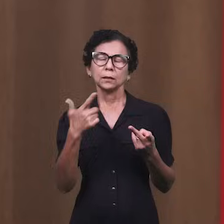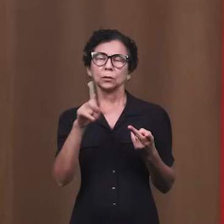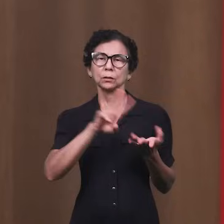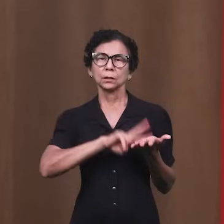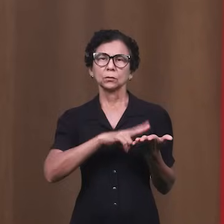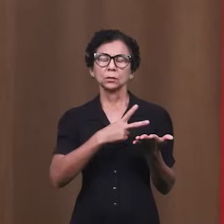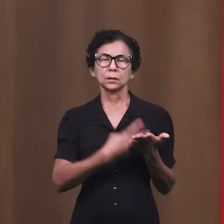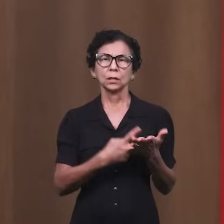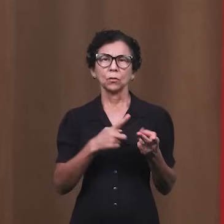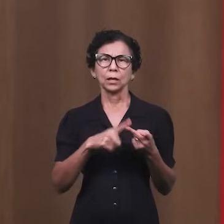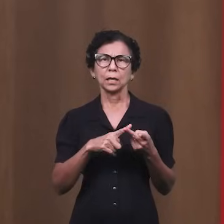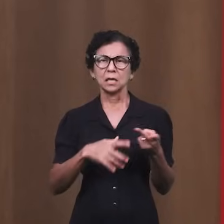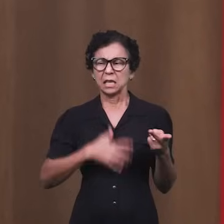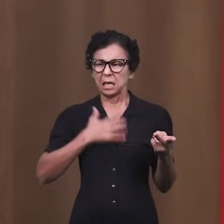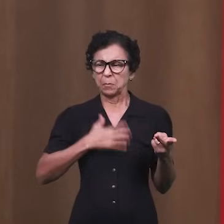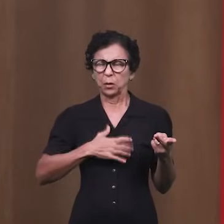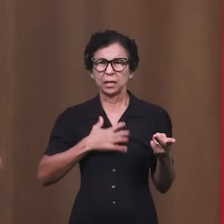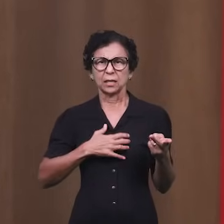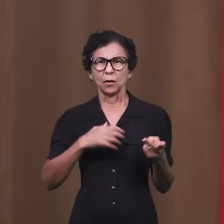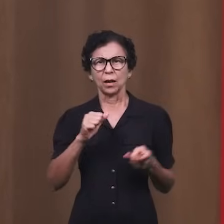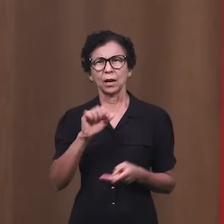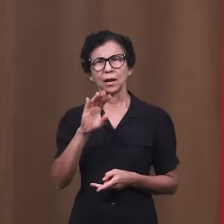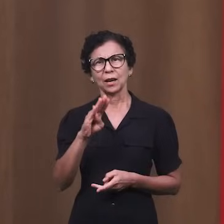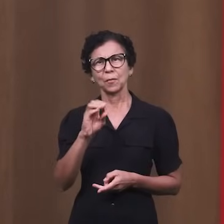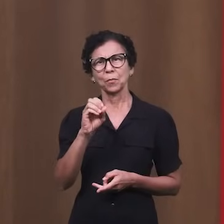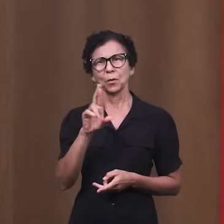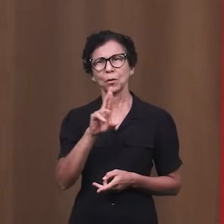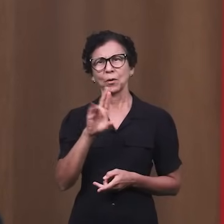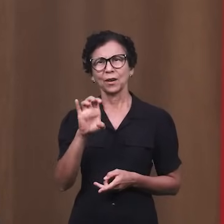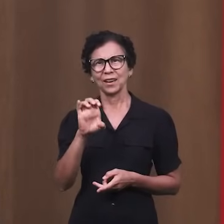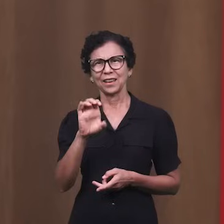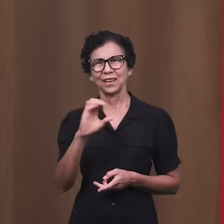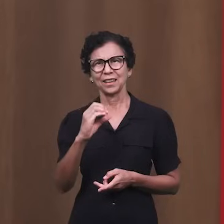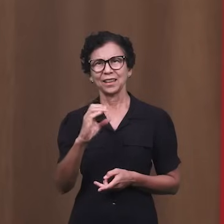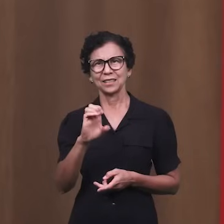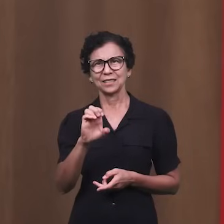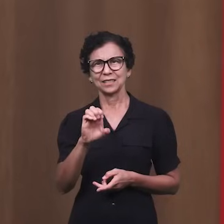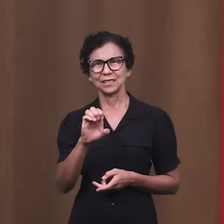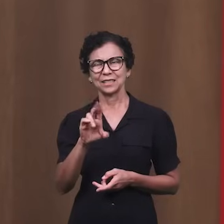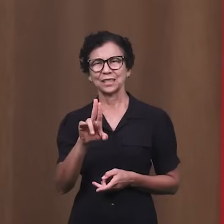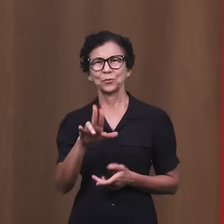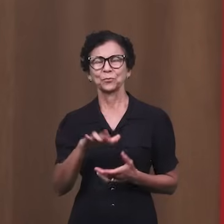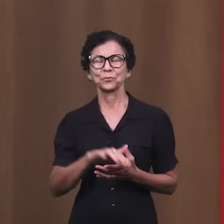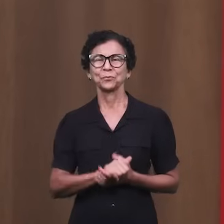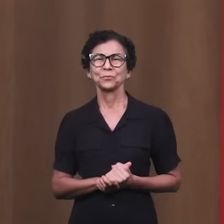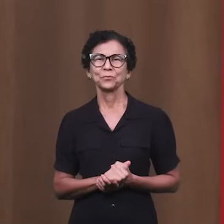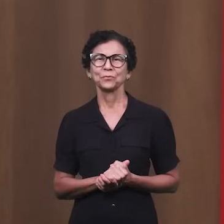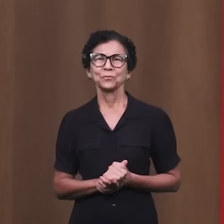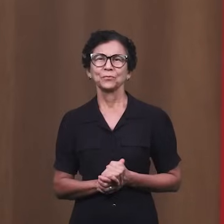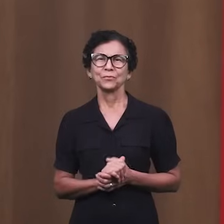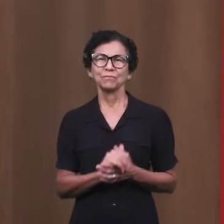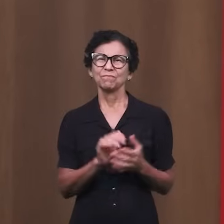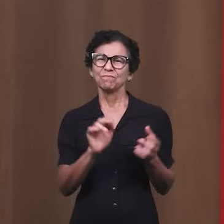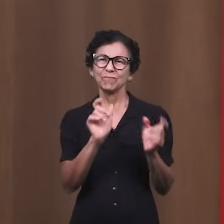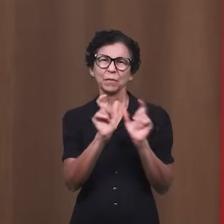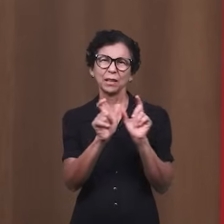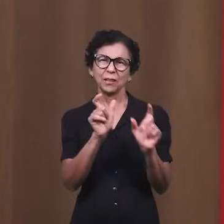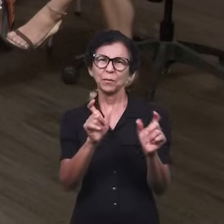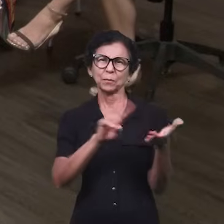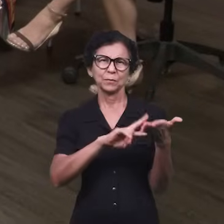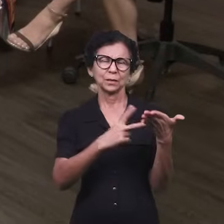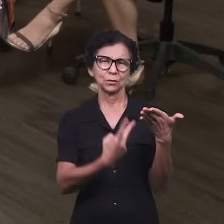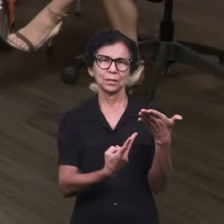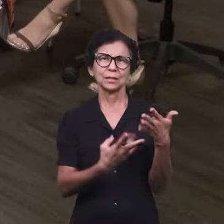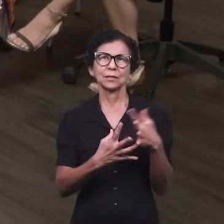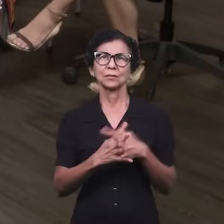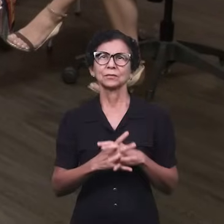desse tipo que é mais acessível mas no fundo respondendo aqui essas bíblias elas se equivalem muito bem